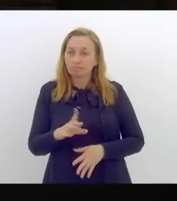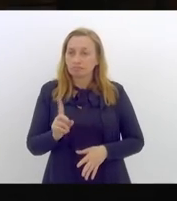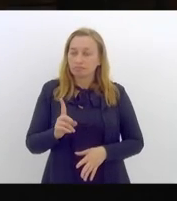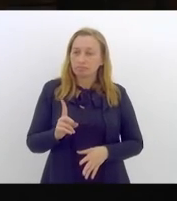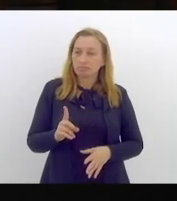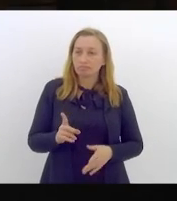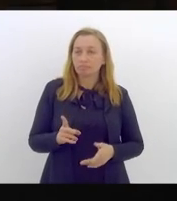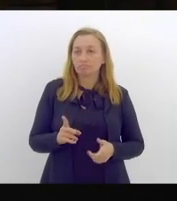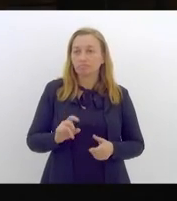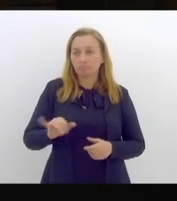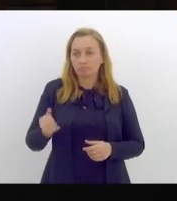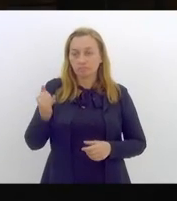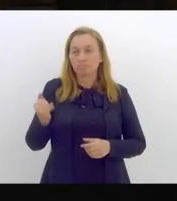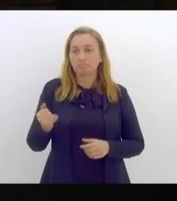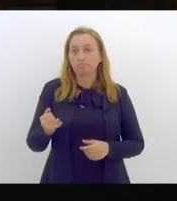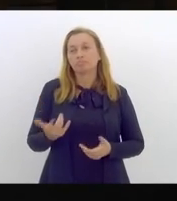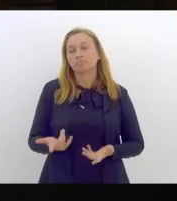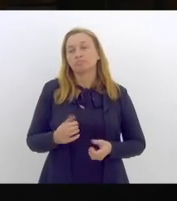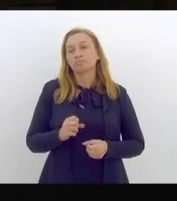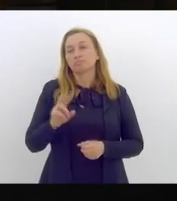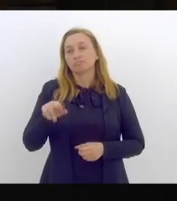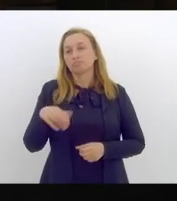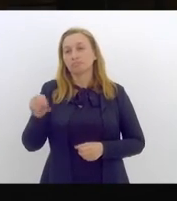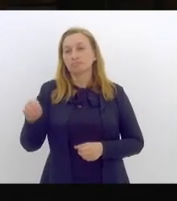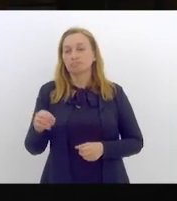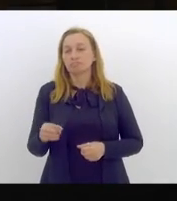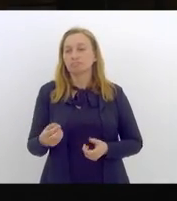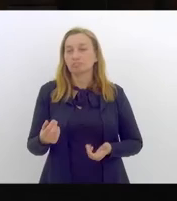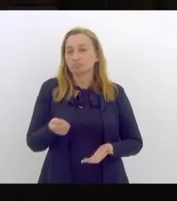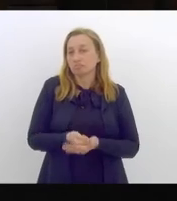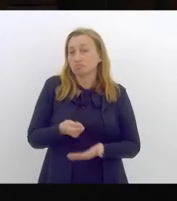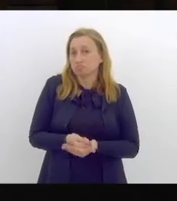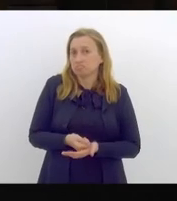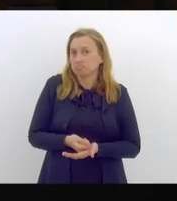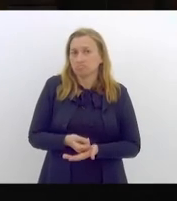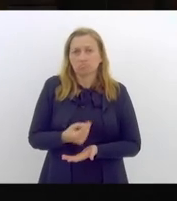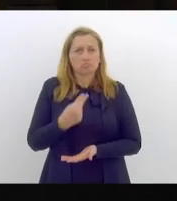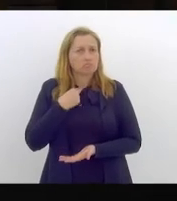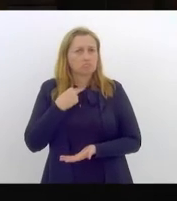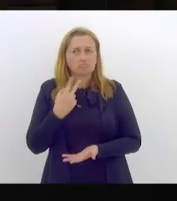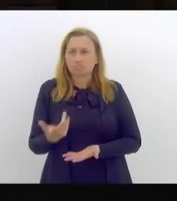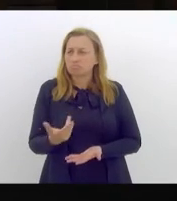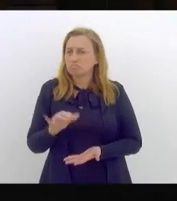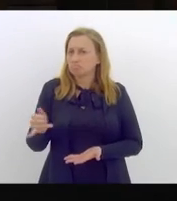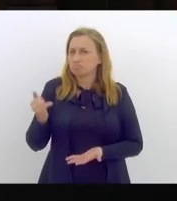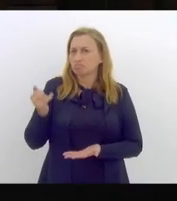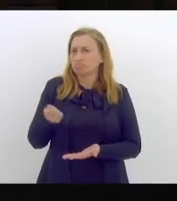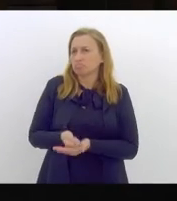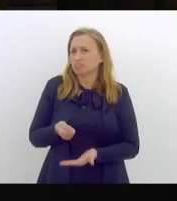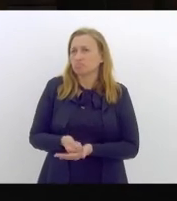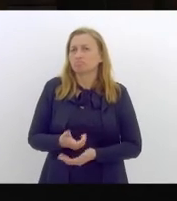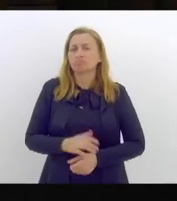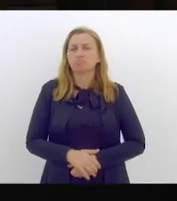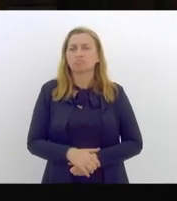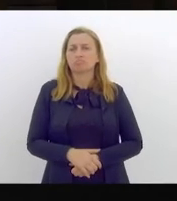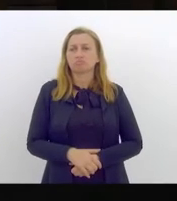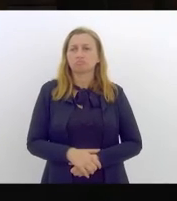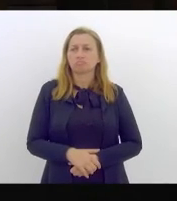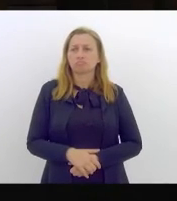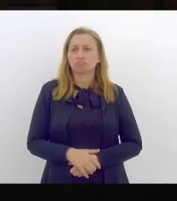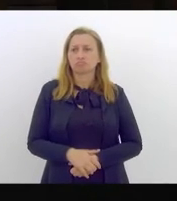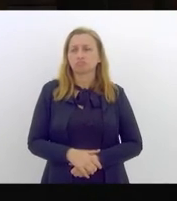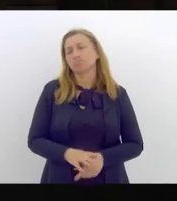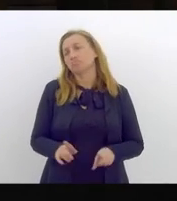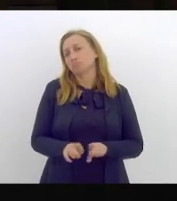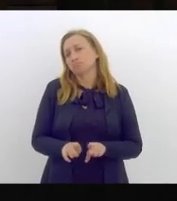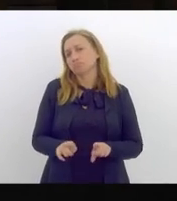que ela tivesse juros. A União não pode e deve cobrar, ou deva cobrar juros dos seus entes, bem como ela